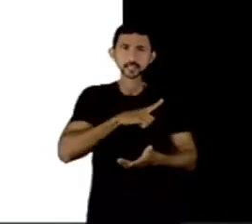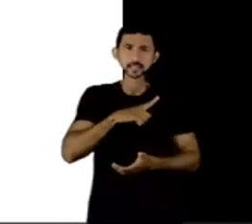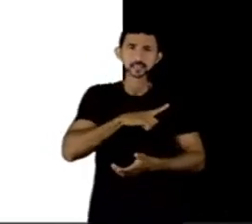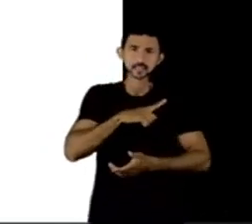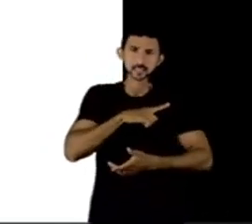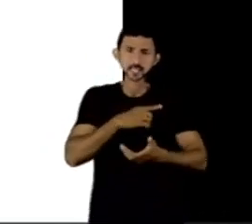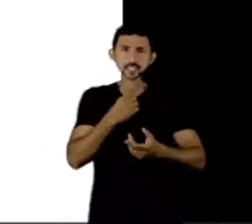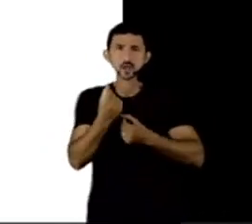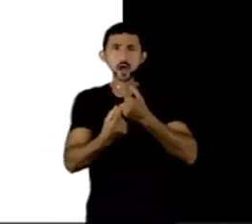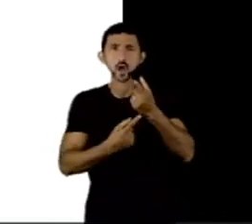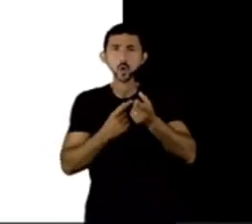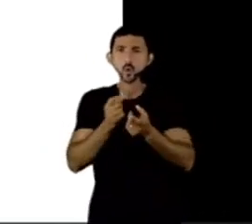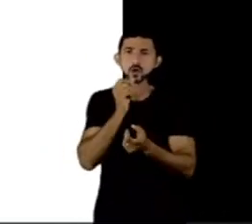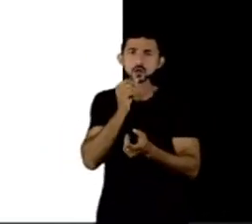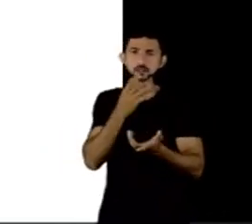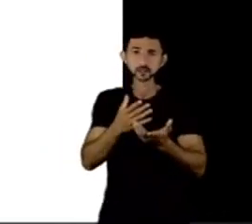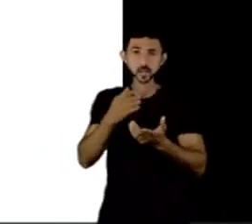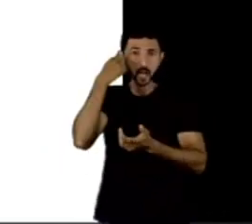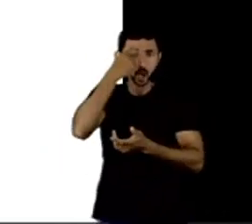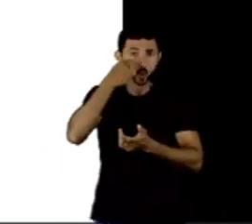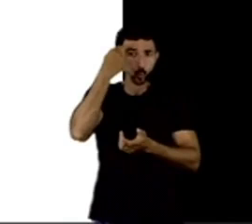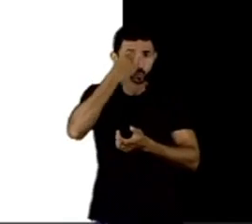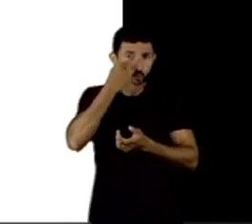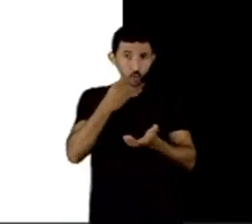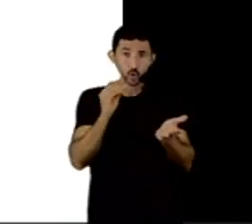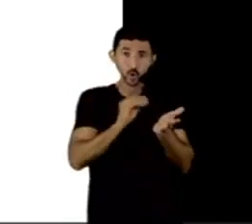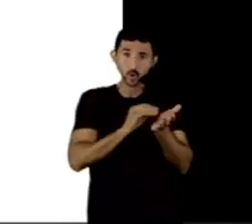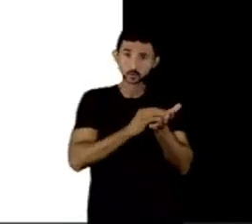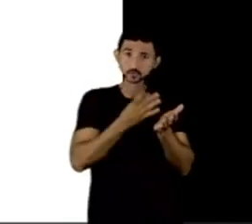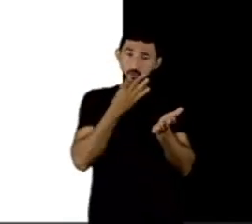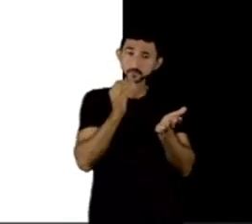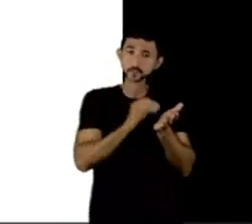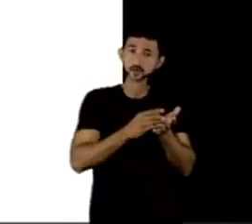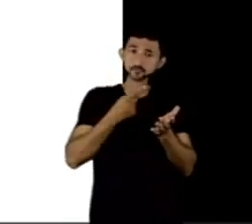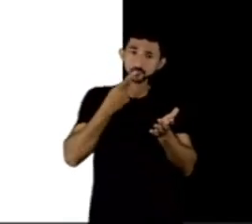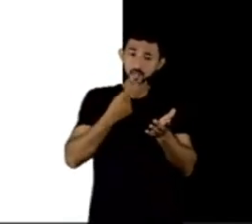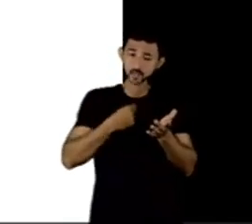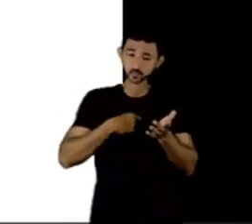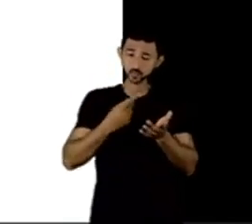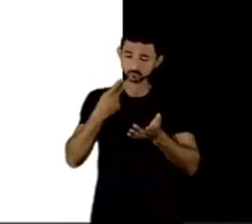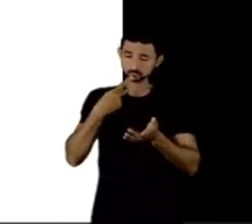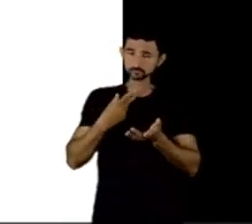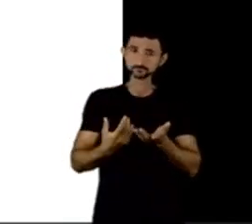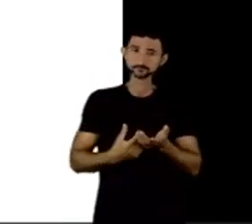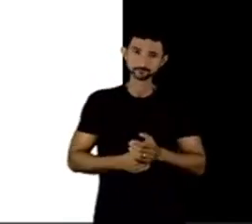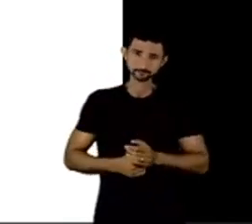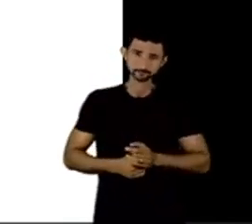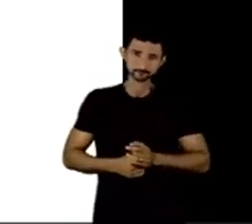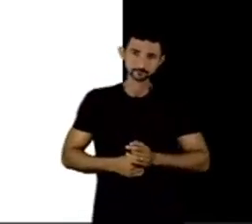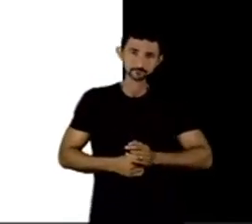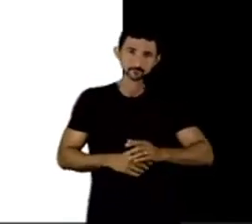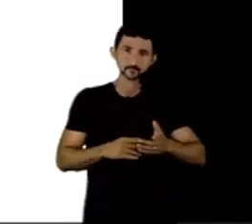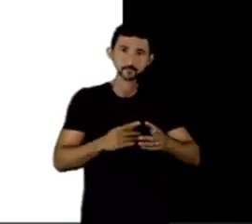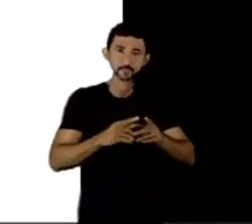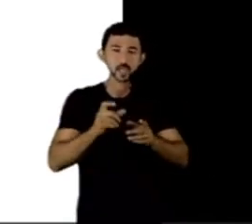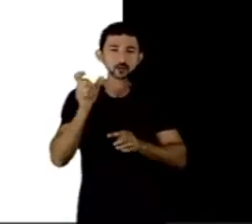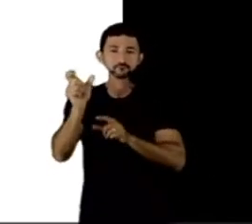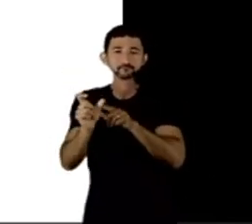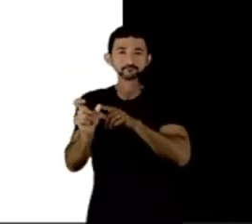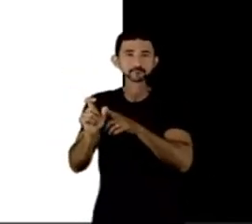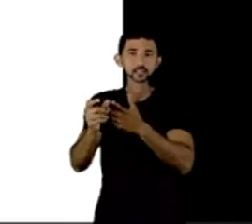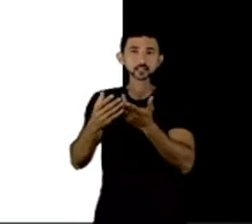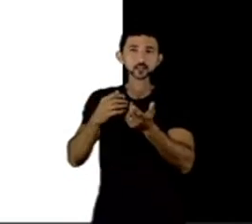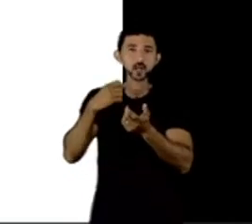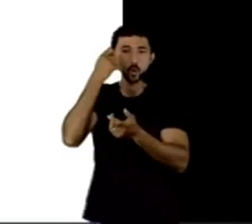tenho alguém que é um autor desse texto falando comigo. Esse alguém, ele